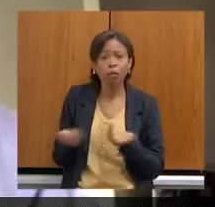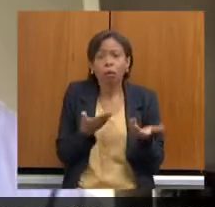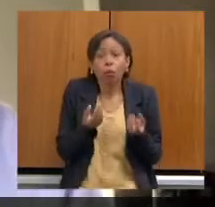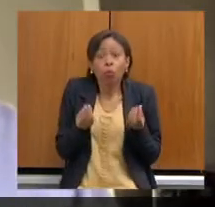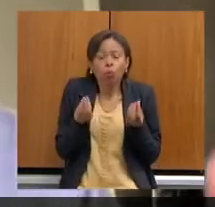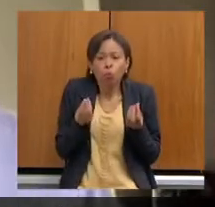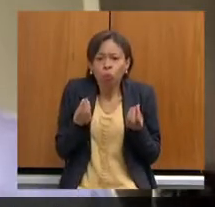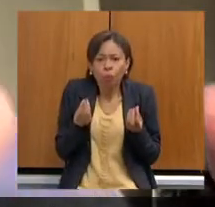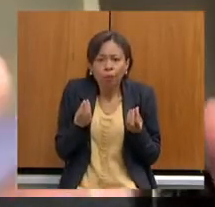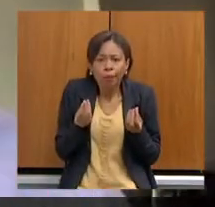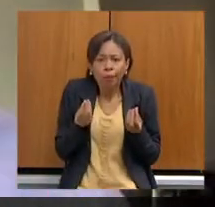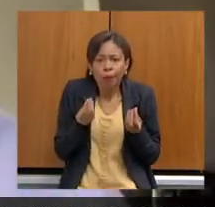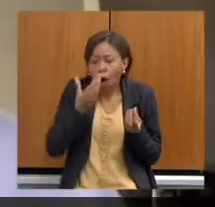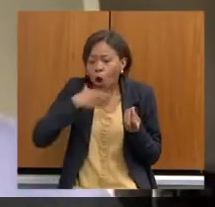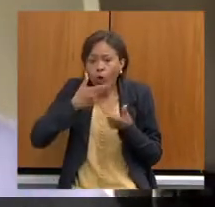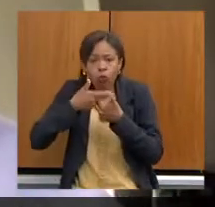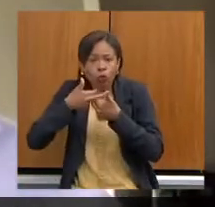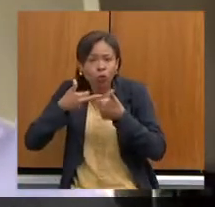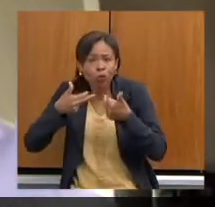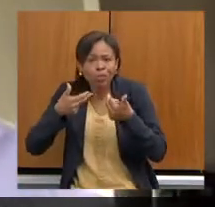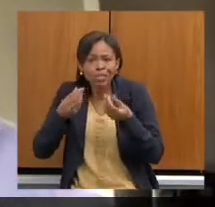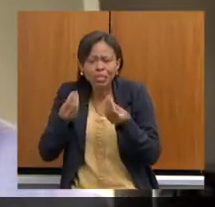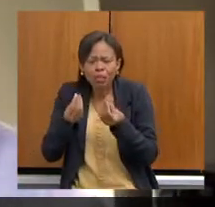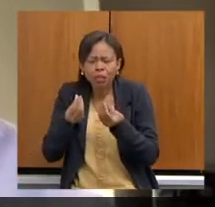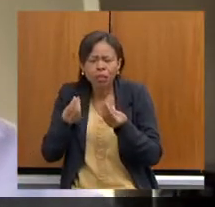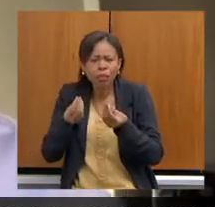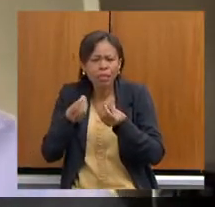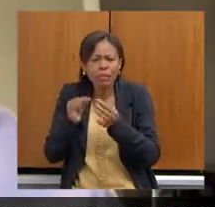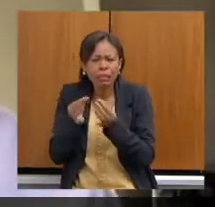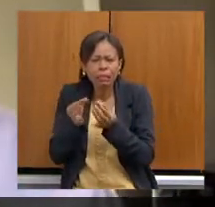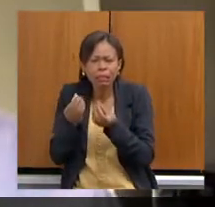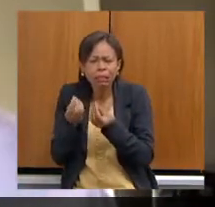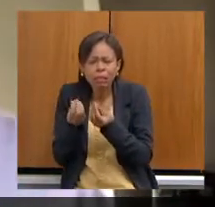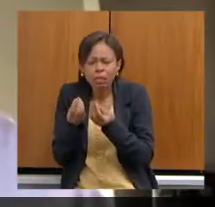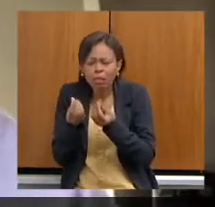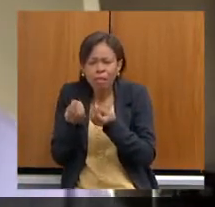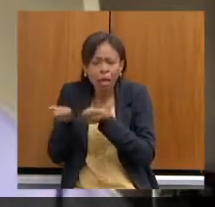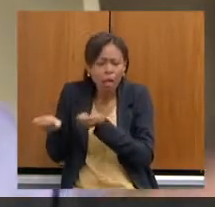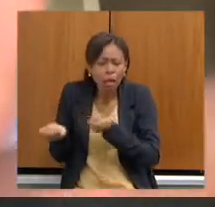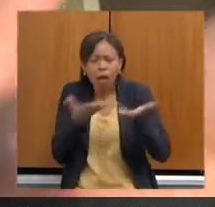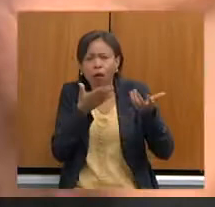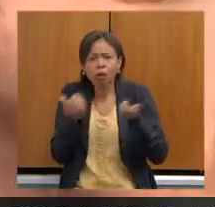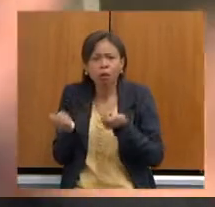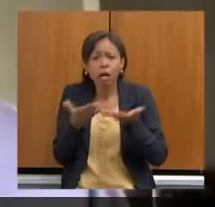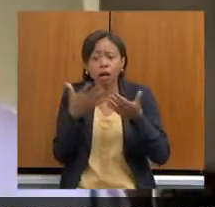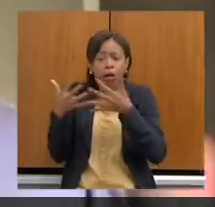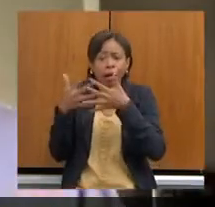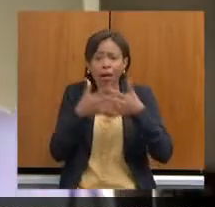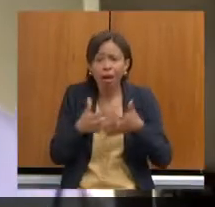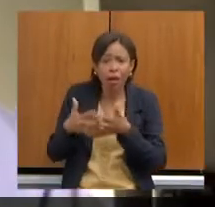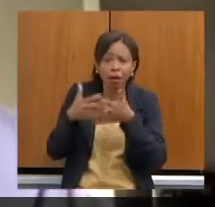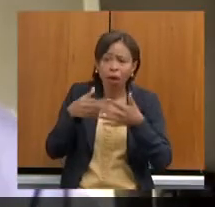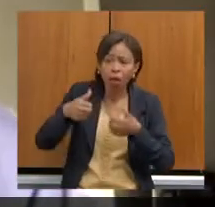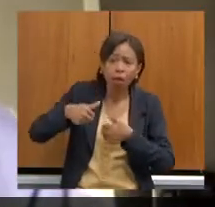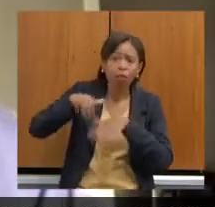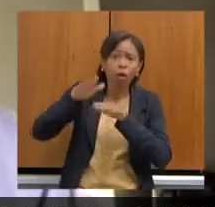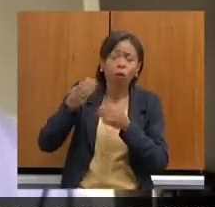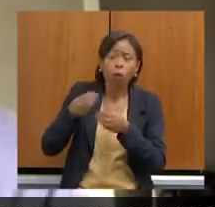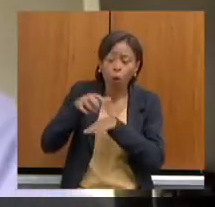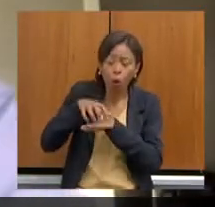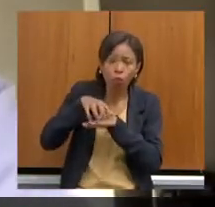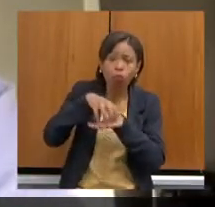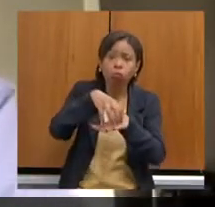é escolhida para ser I ocupada para o mundo todo se tem uma estrada quase que transitava